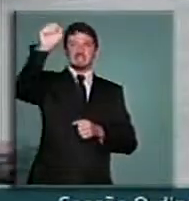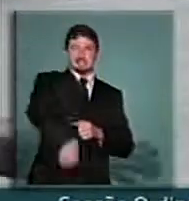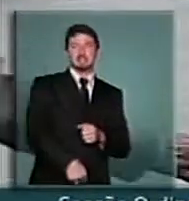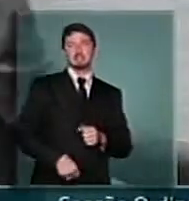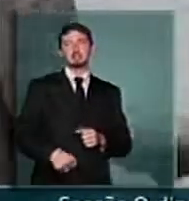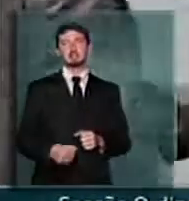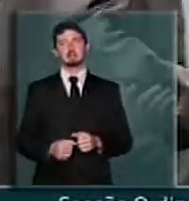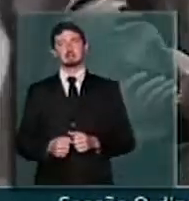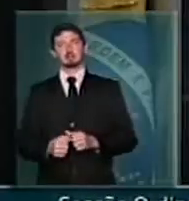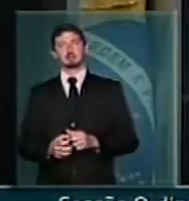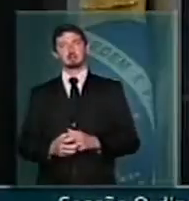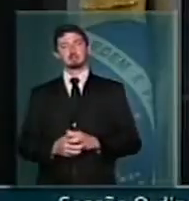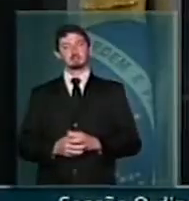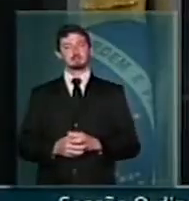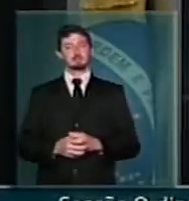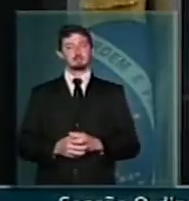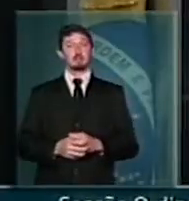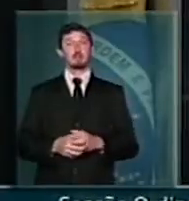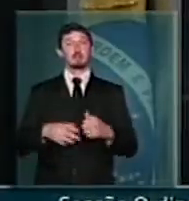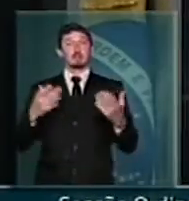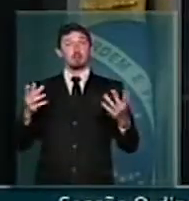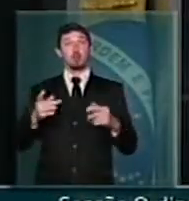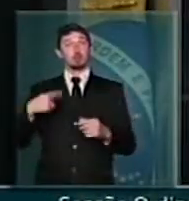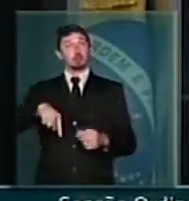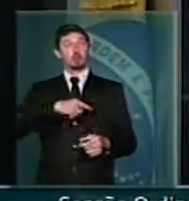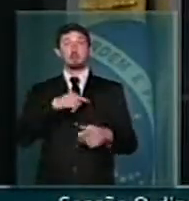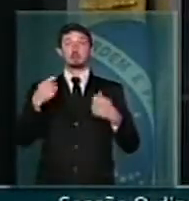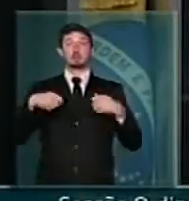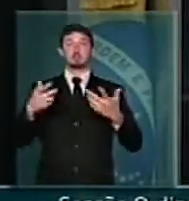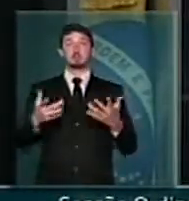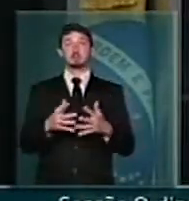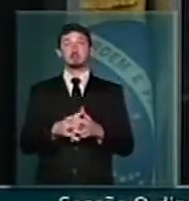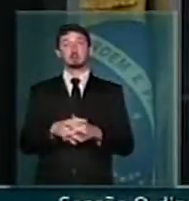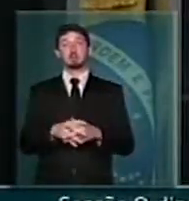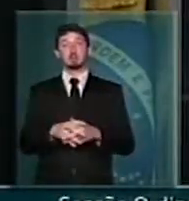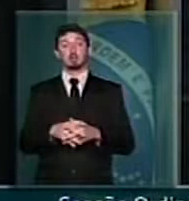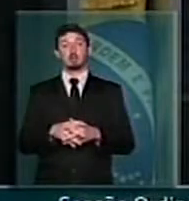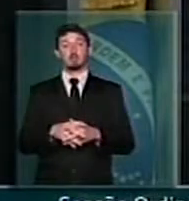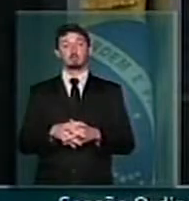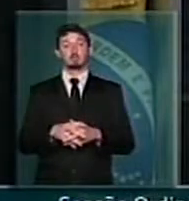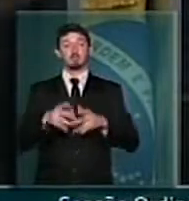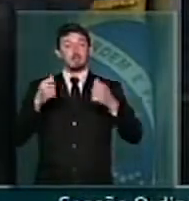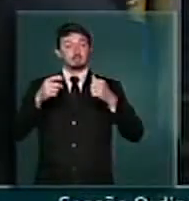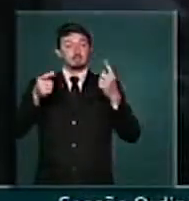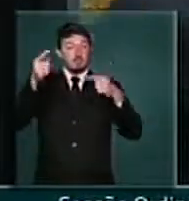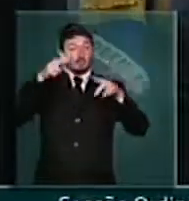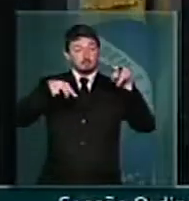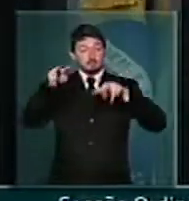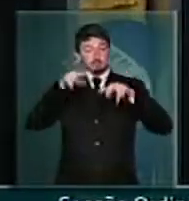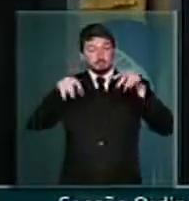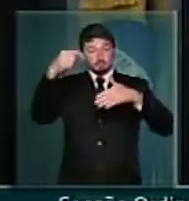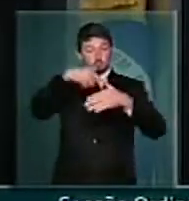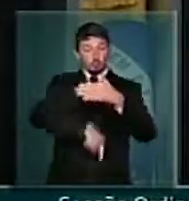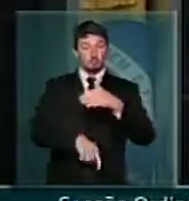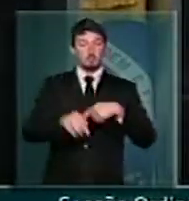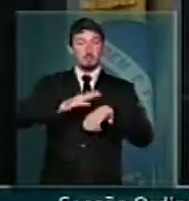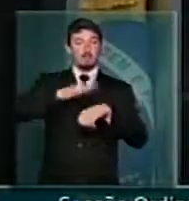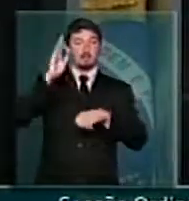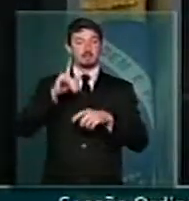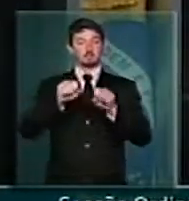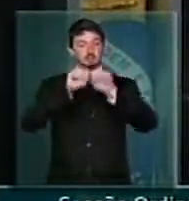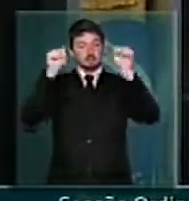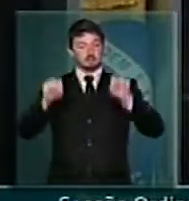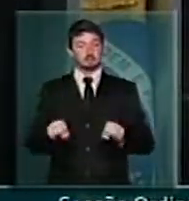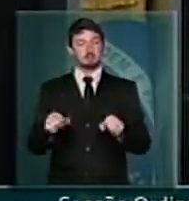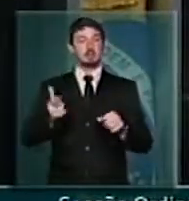Serve-se sim do SUS. Por isso que nós temos que depender. Por isso que nós temos que aperfeiçoá-lo. Esse sistema